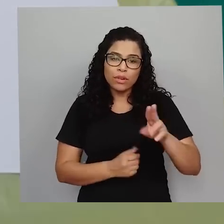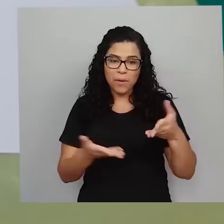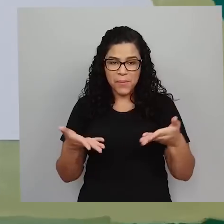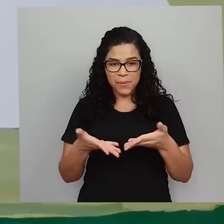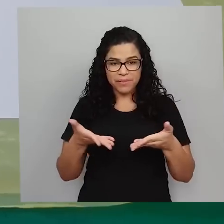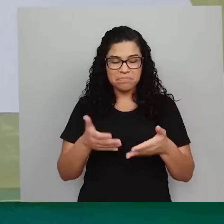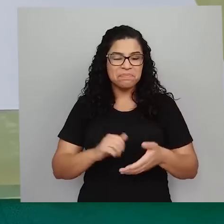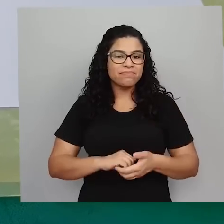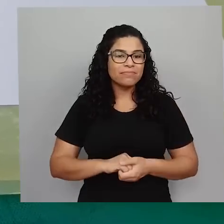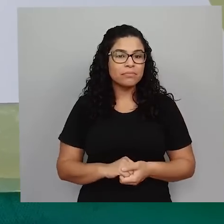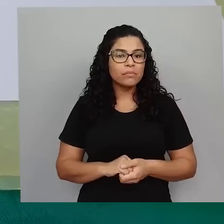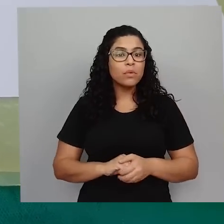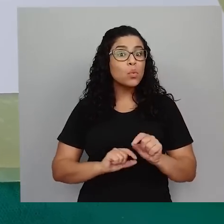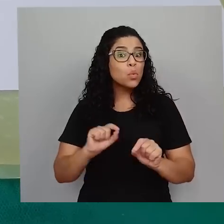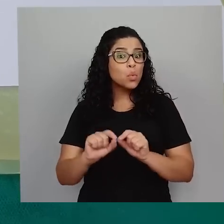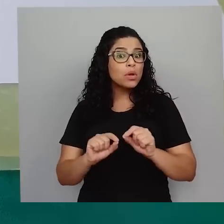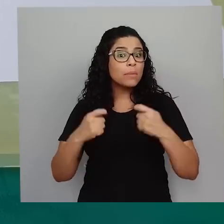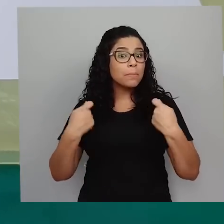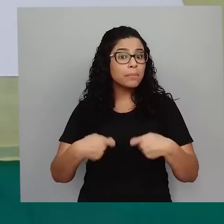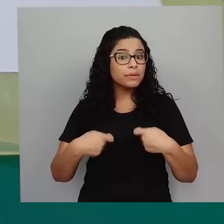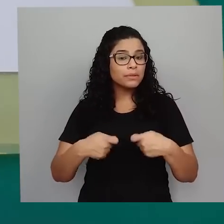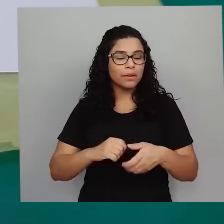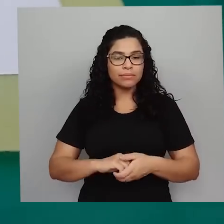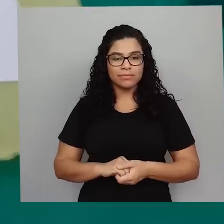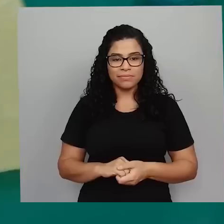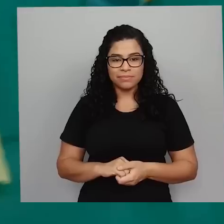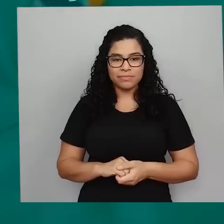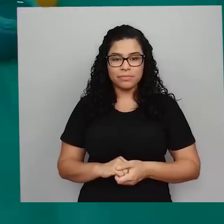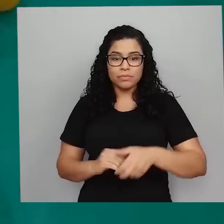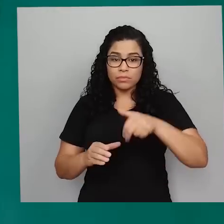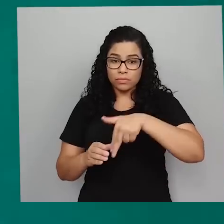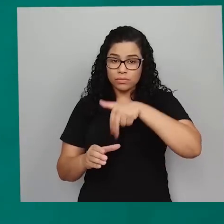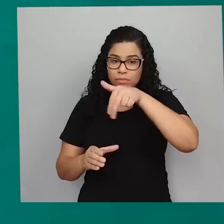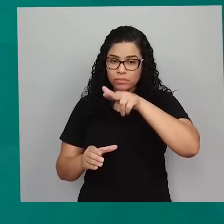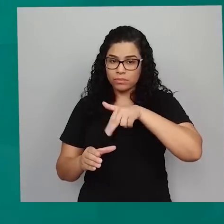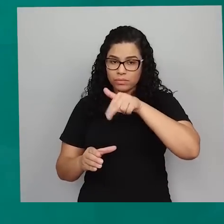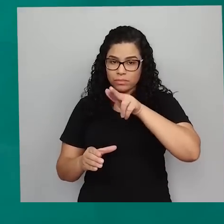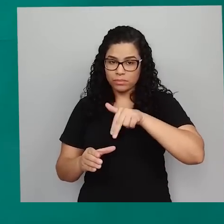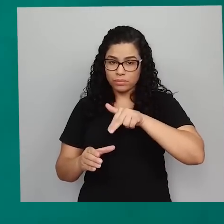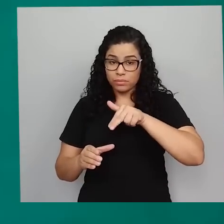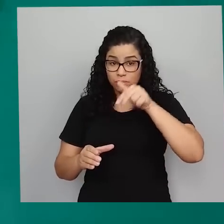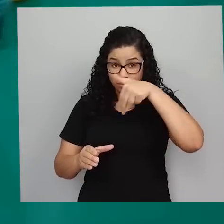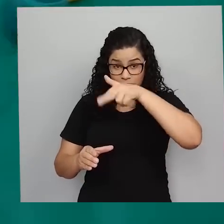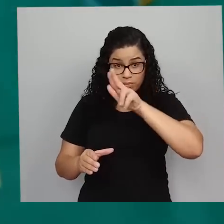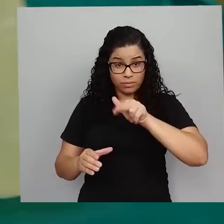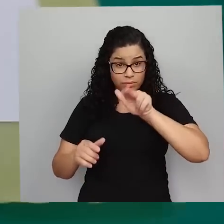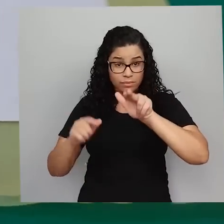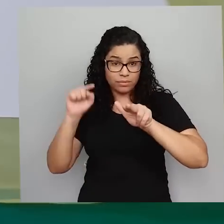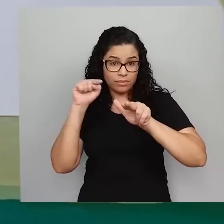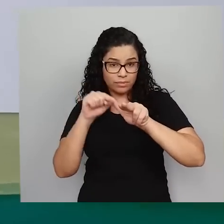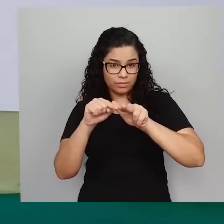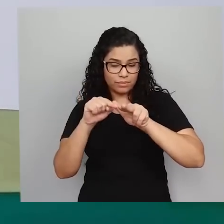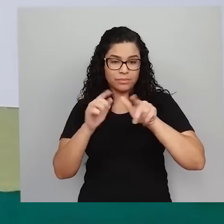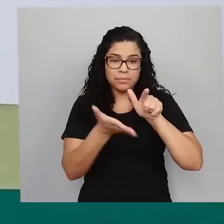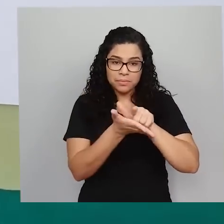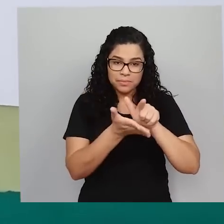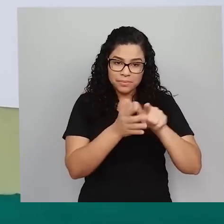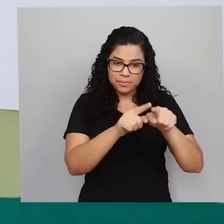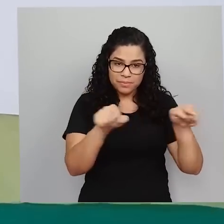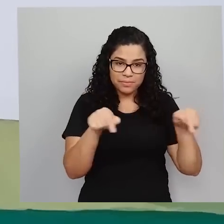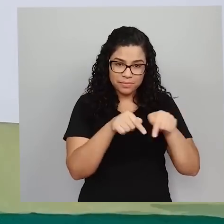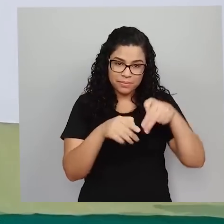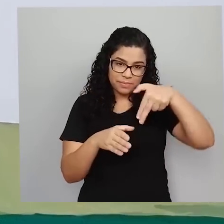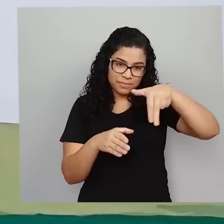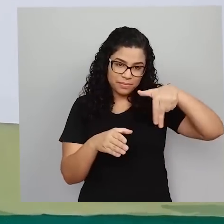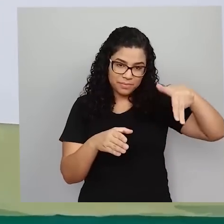vou utilizar. Então, o que nós vamos utilizar? A tinta guache, pincel para colocar a tinta